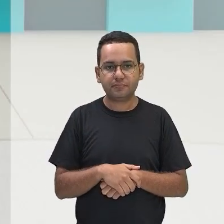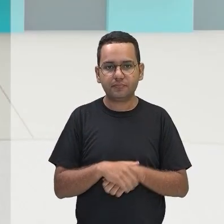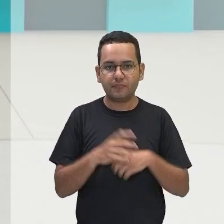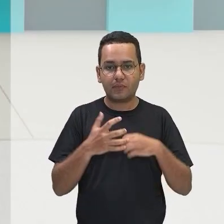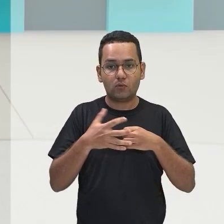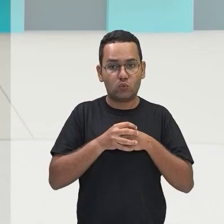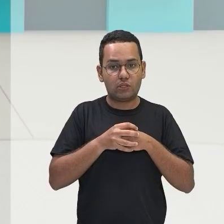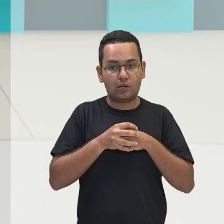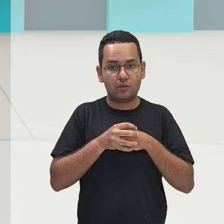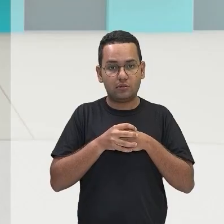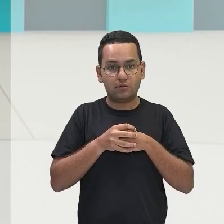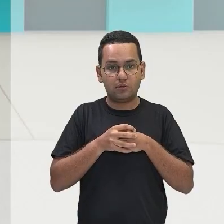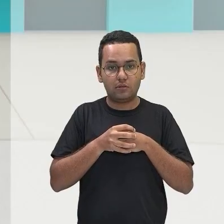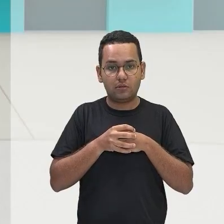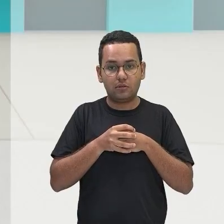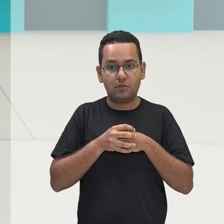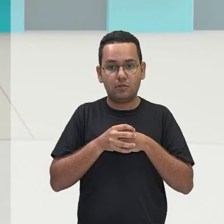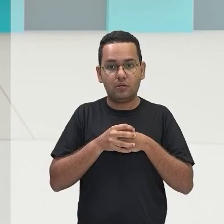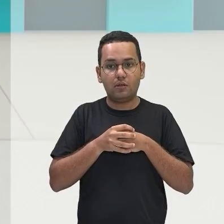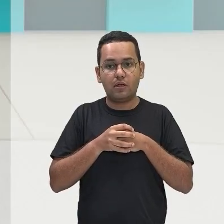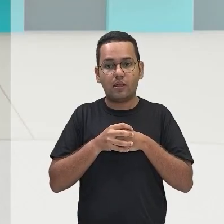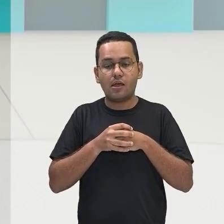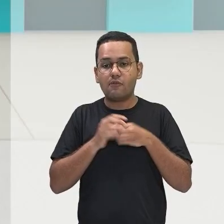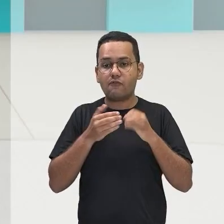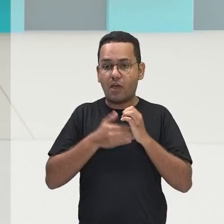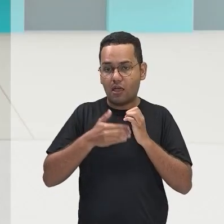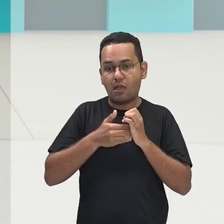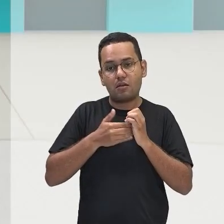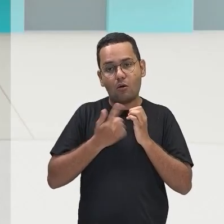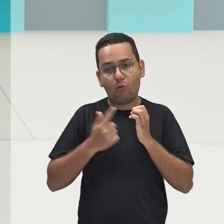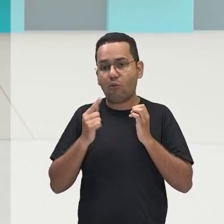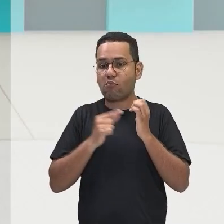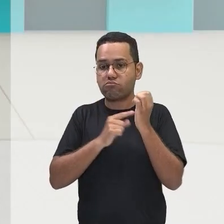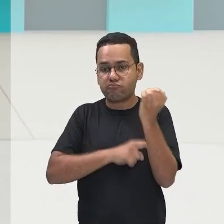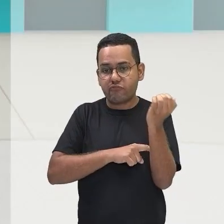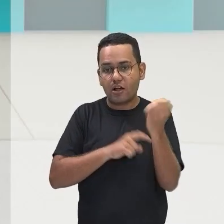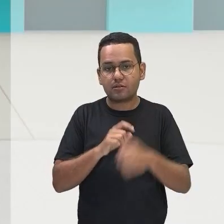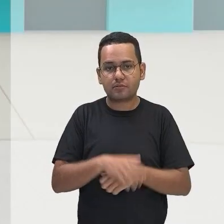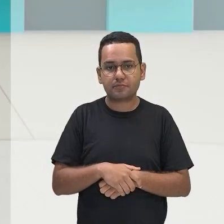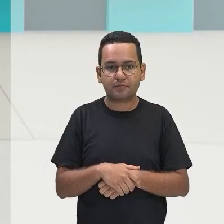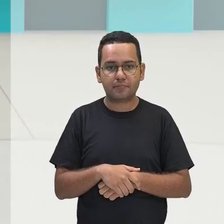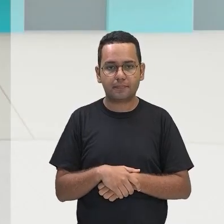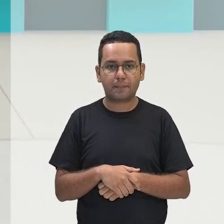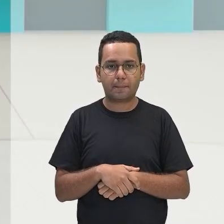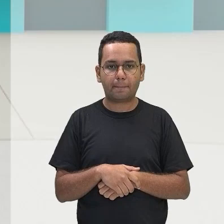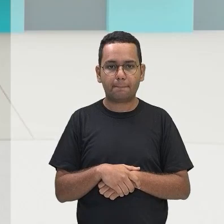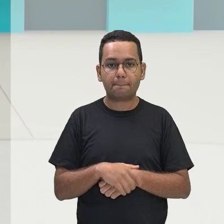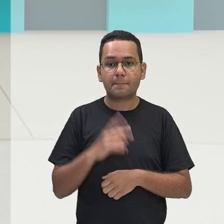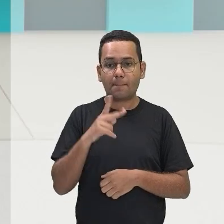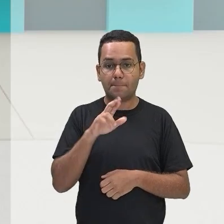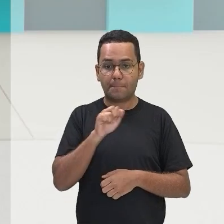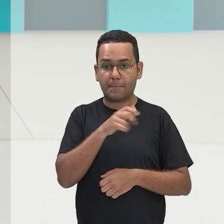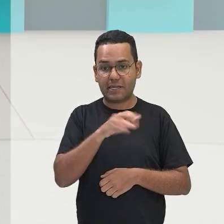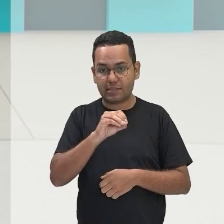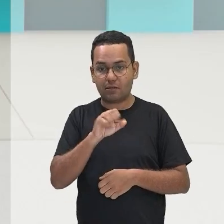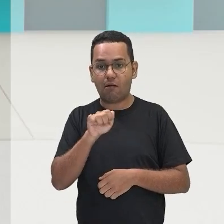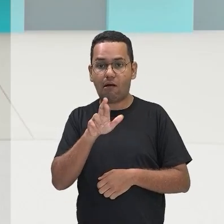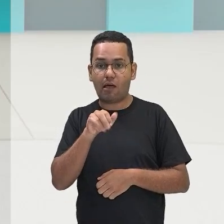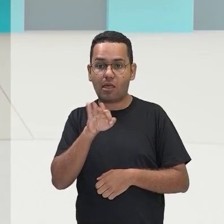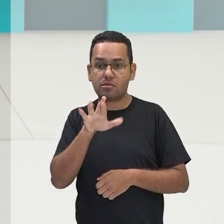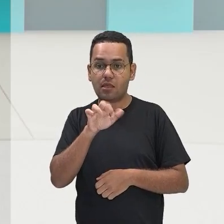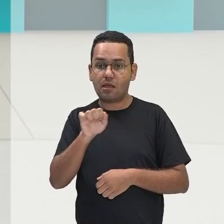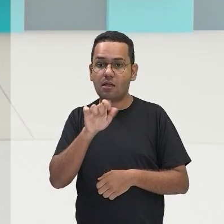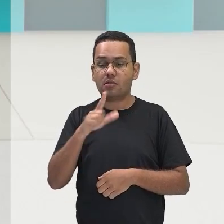né, e fecham os vasos. A pressão arterial, ela aumenta no resto do corpo, mas isso é só no momento do